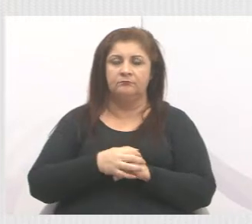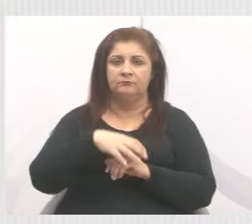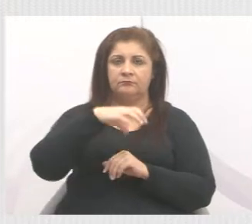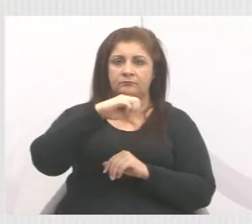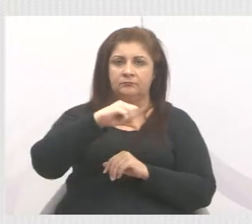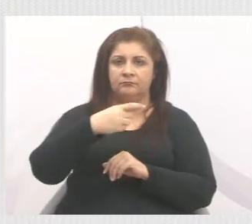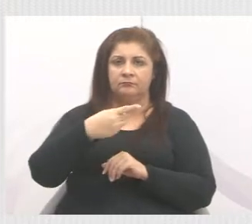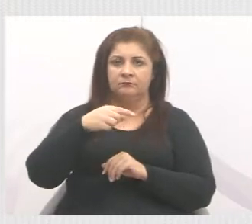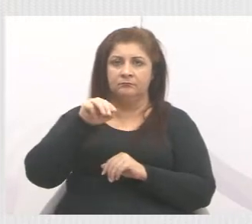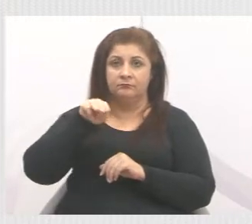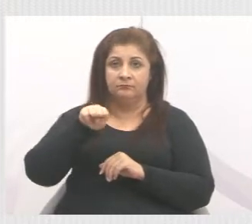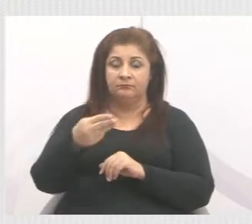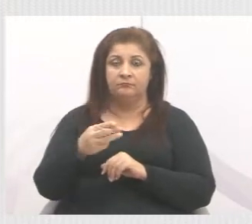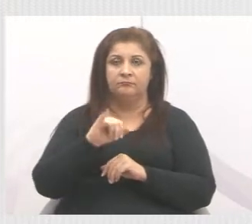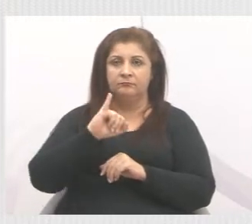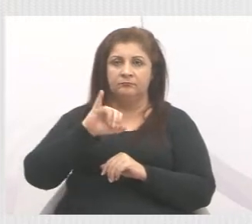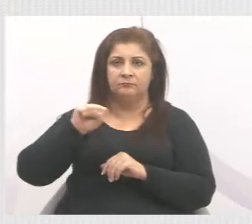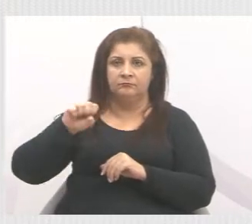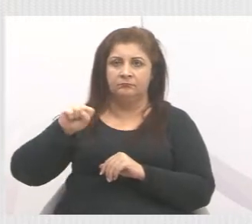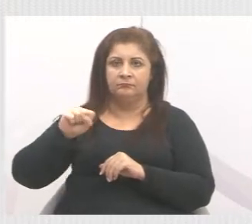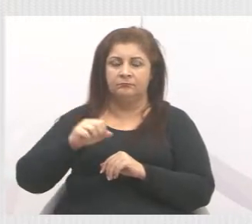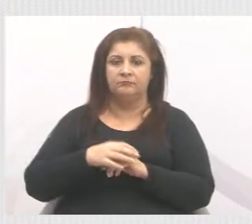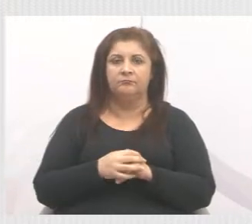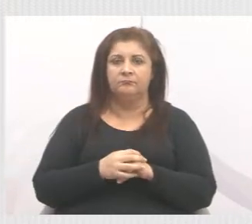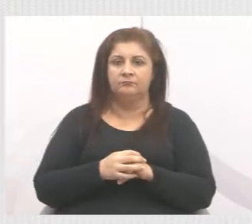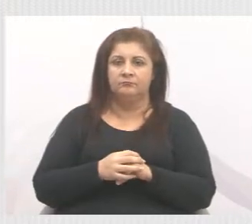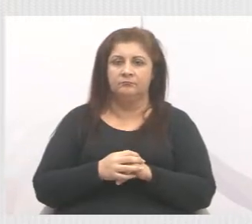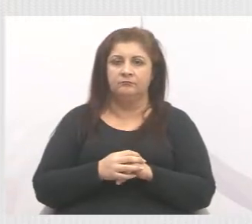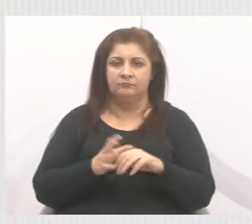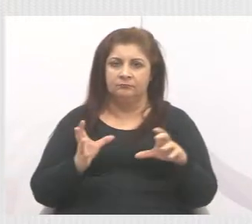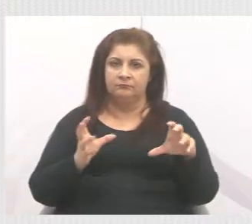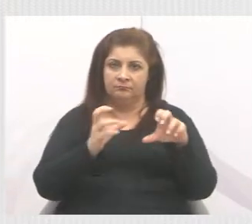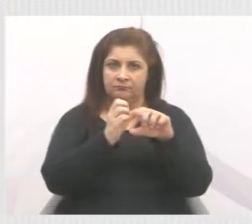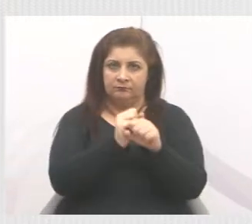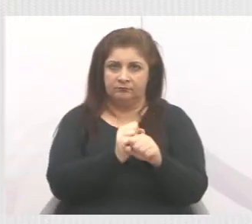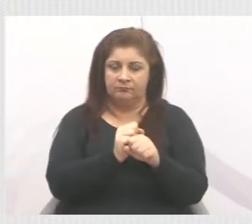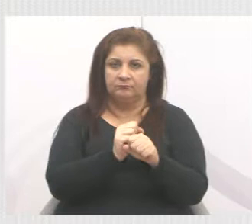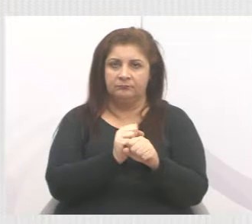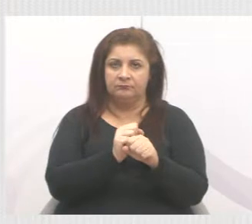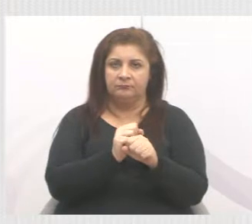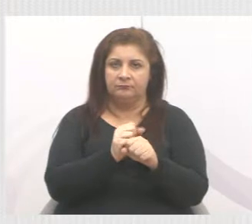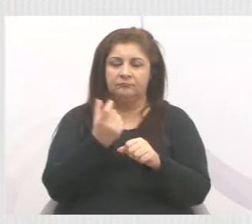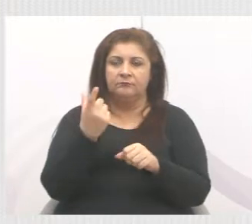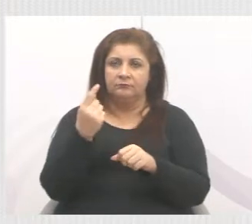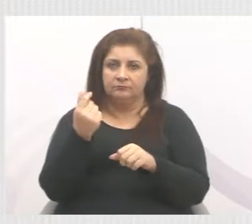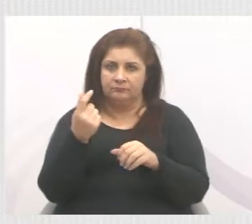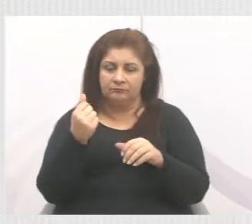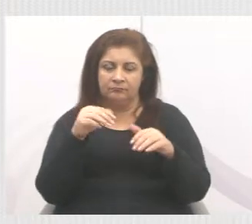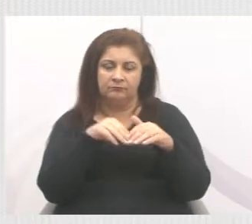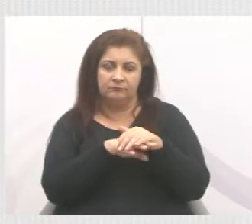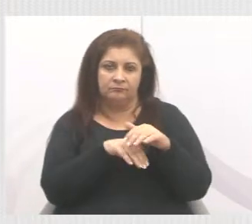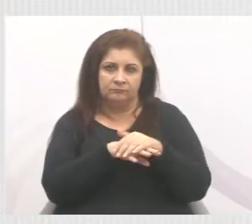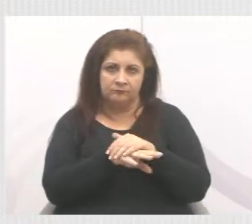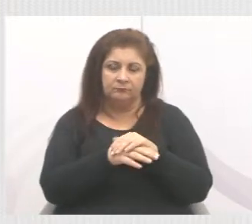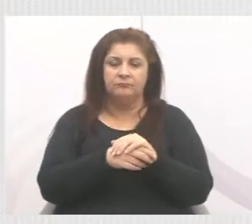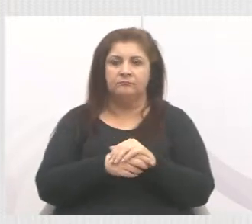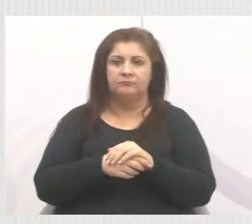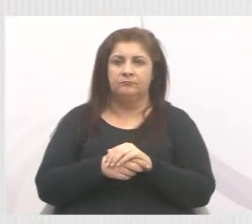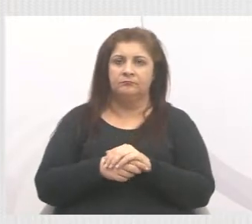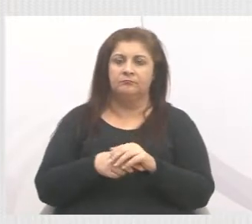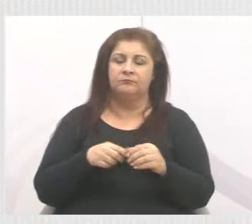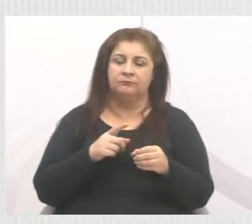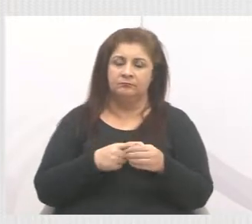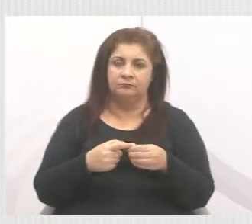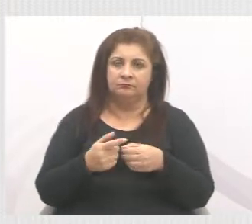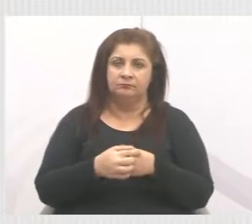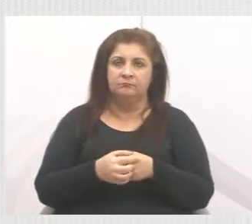milhões de ISS. Também compõe a receita proveniente de arrecadação local, imposto